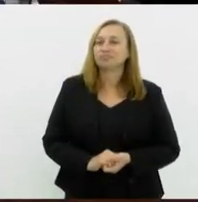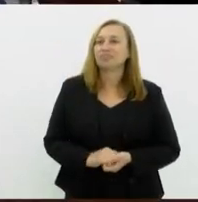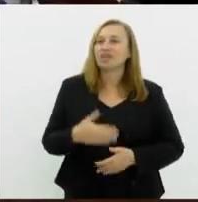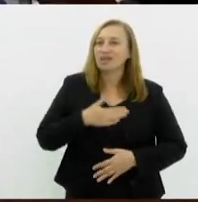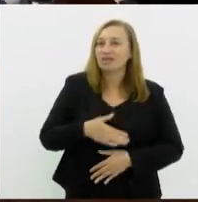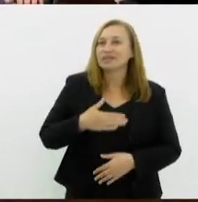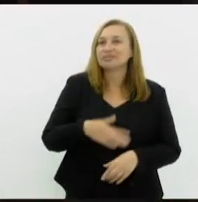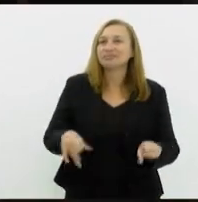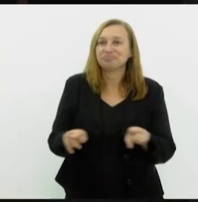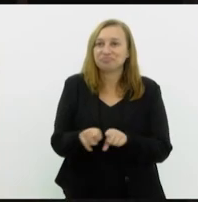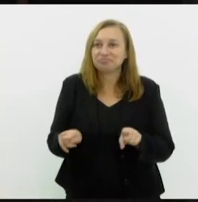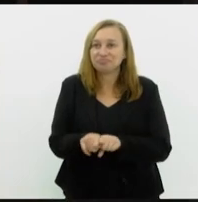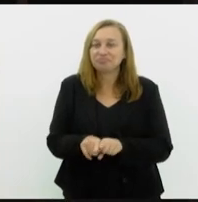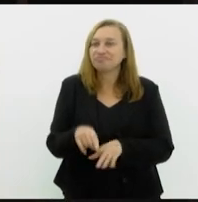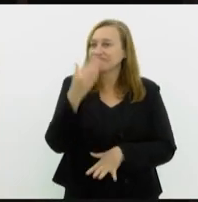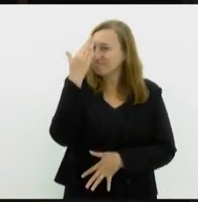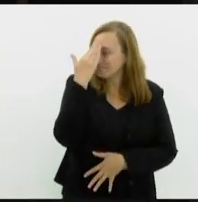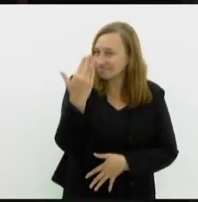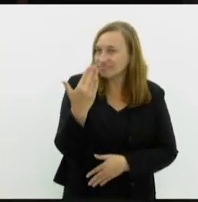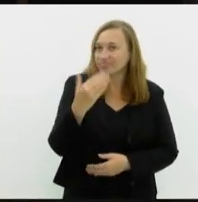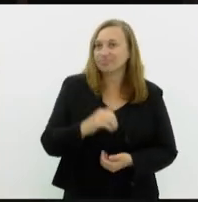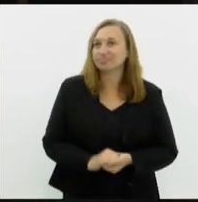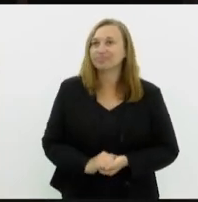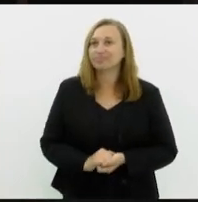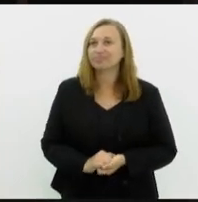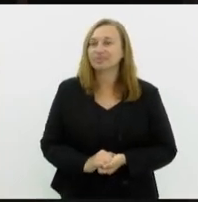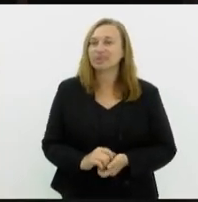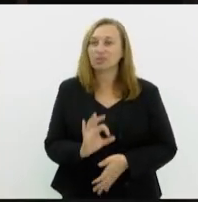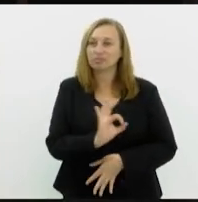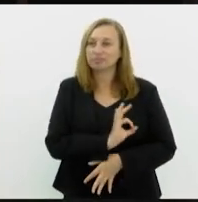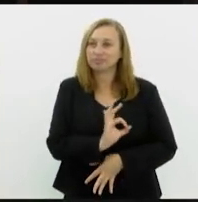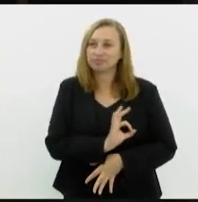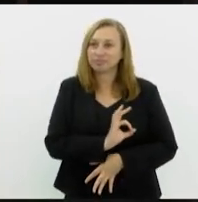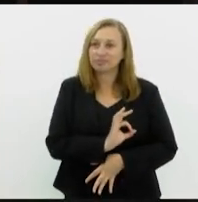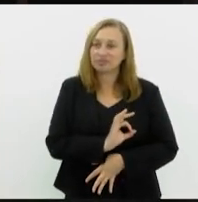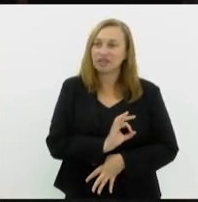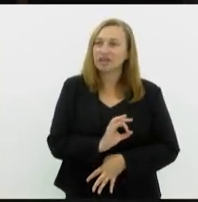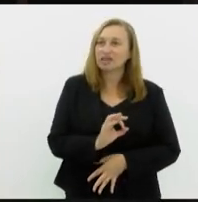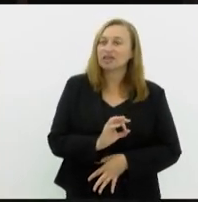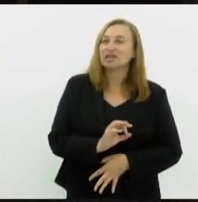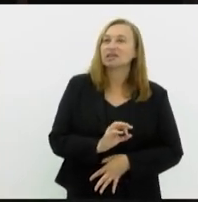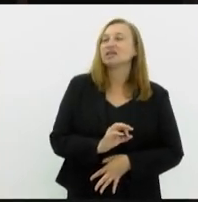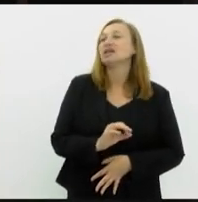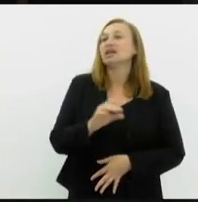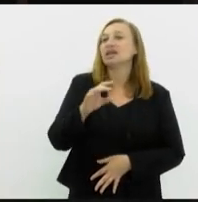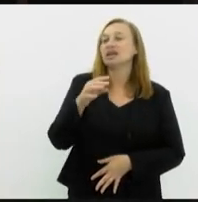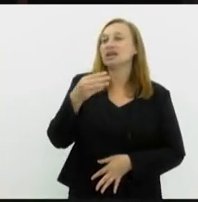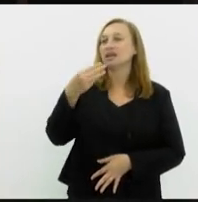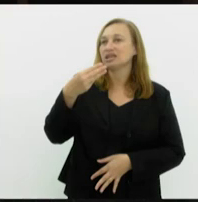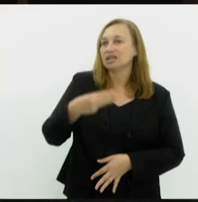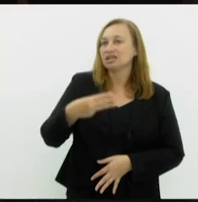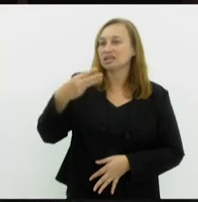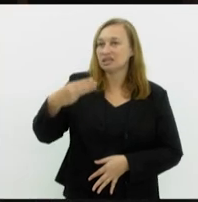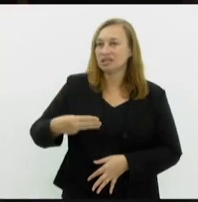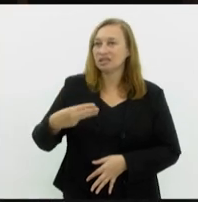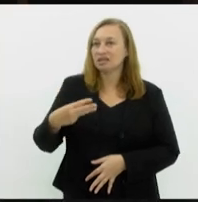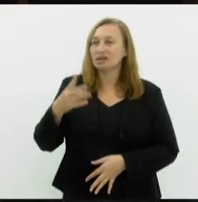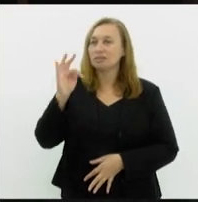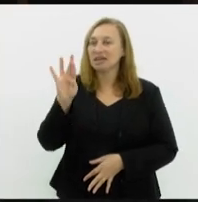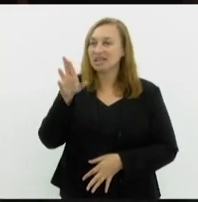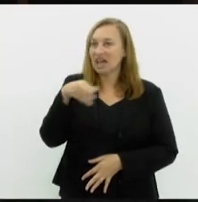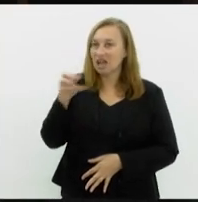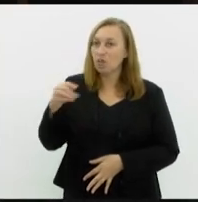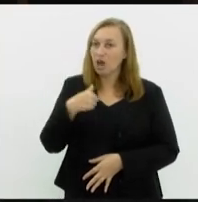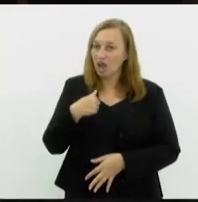Gostaria também de agradecer aos policiais do 33º Batalhão, a qual eu fiz parte durante